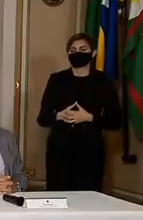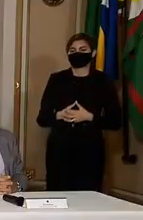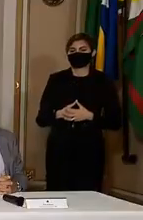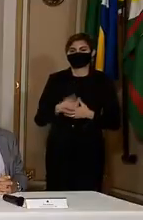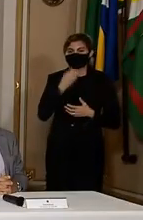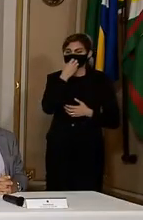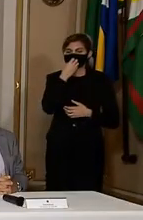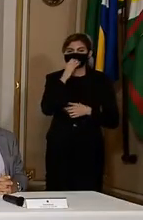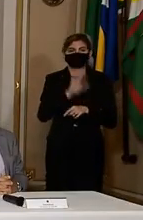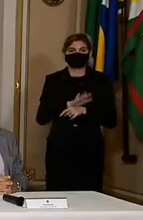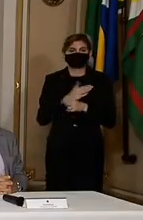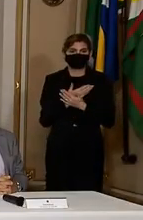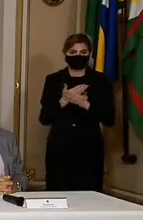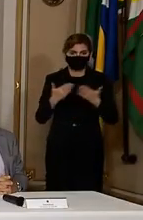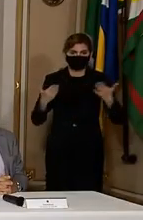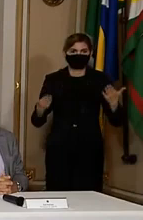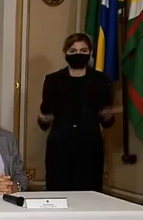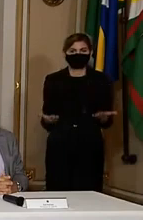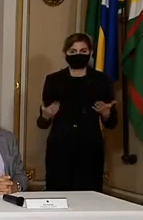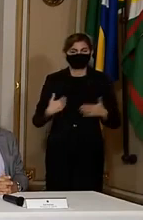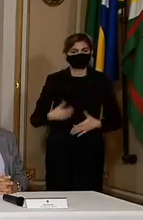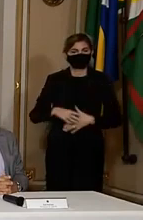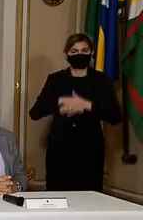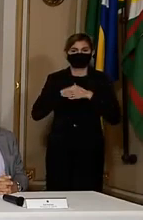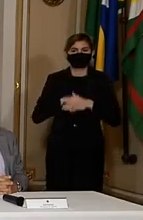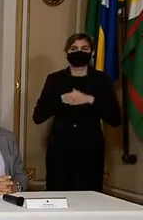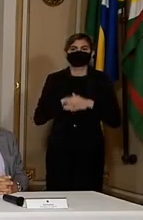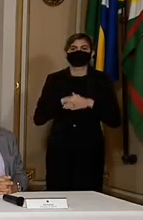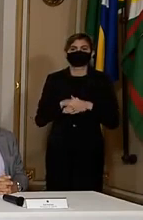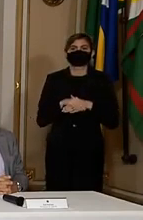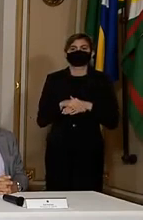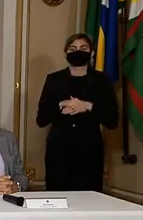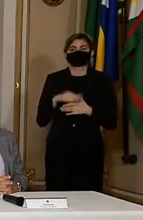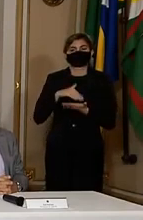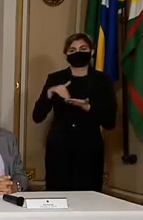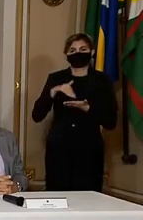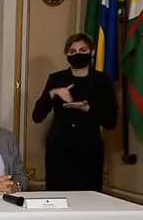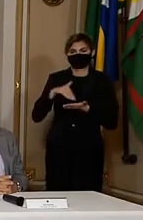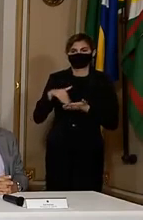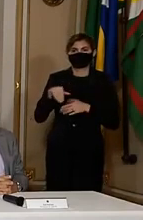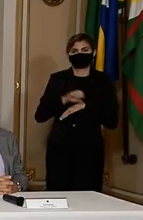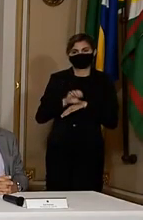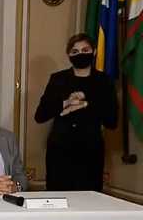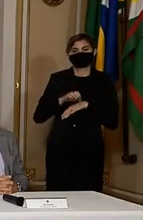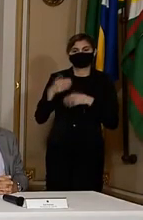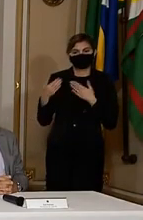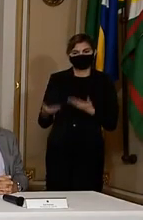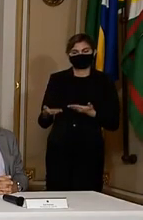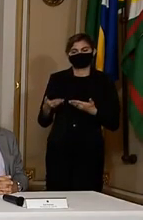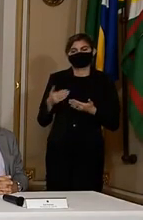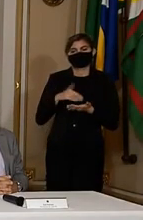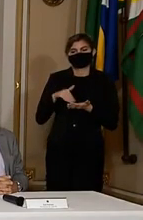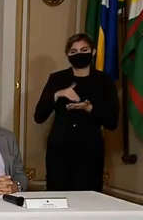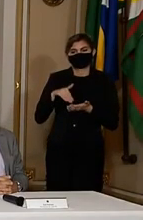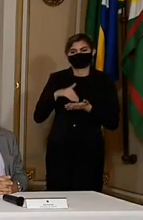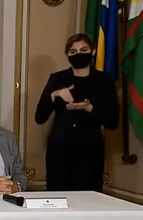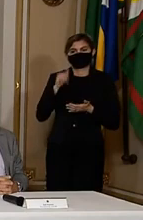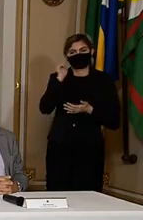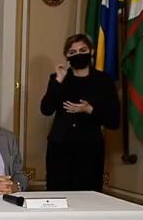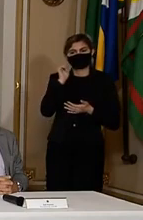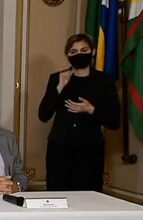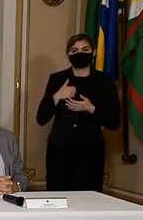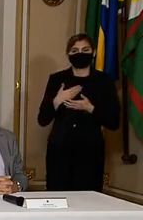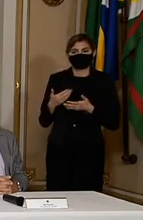vamos Boa tarde a todos quero cumprimentar os secretários de estado aqui presença secretária